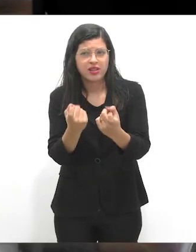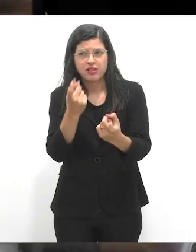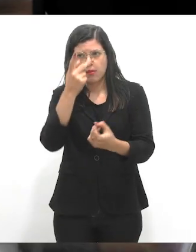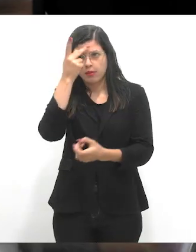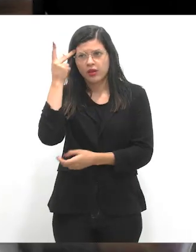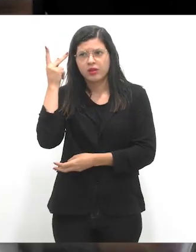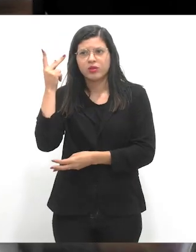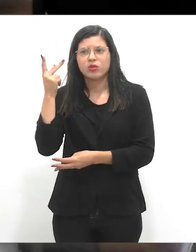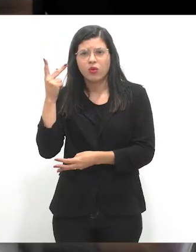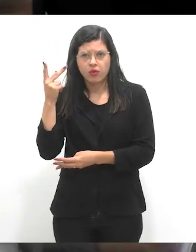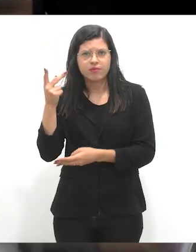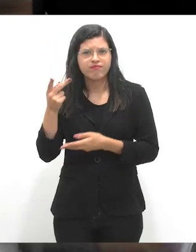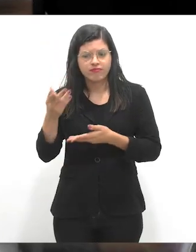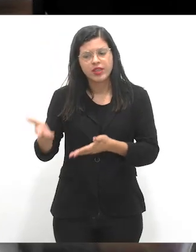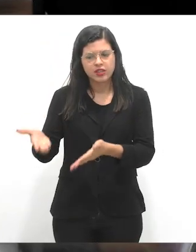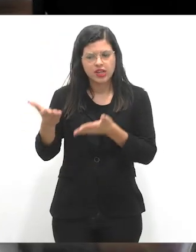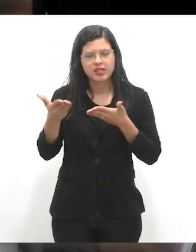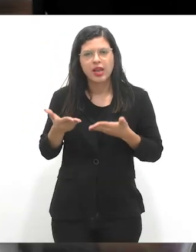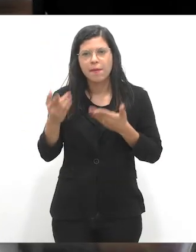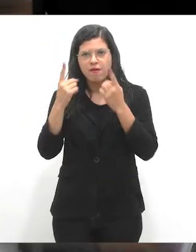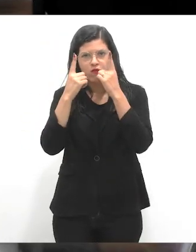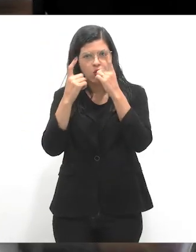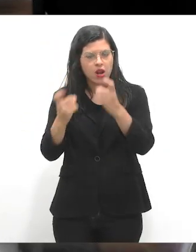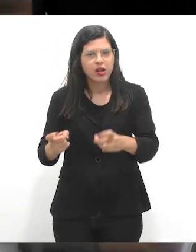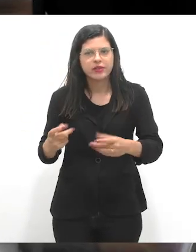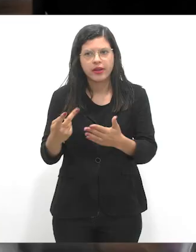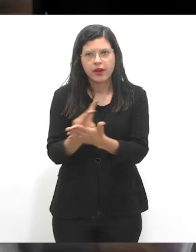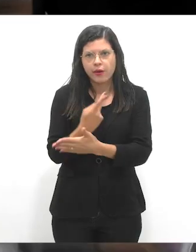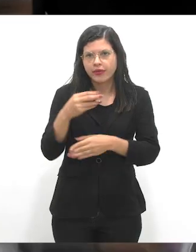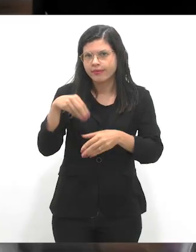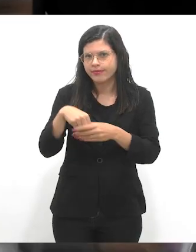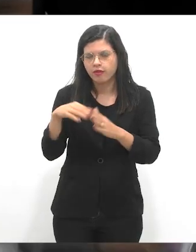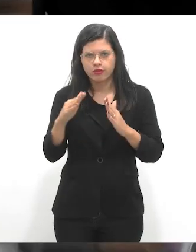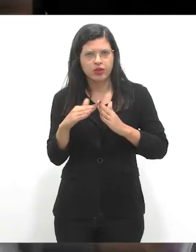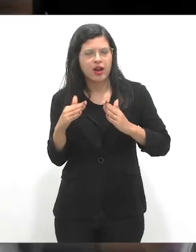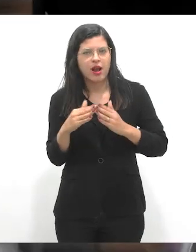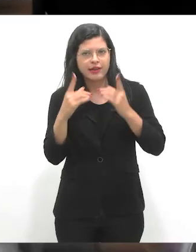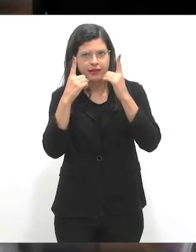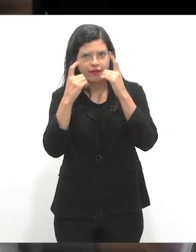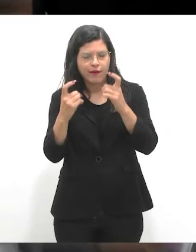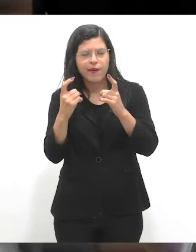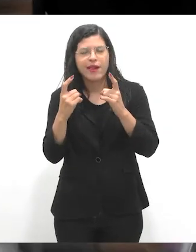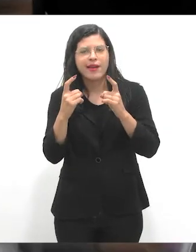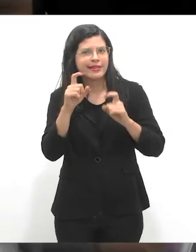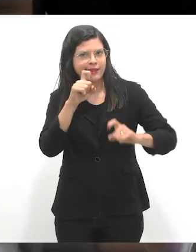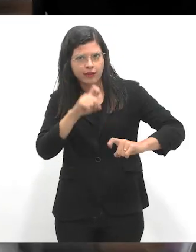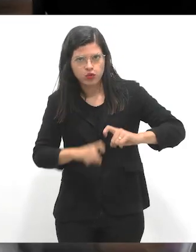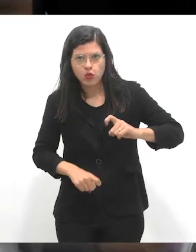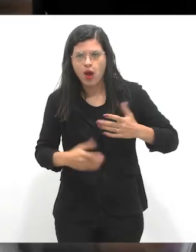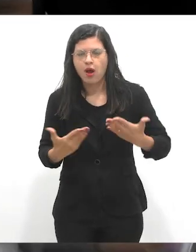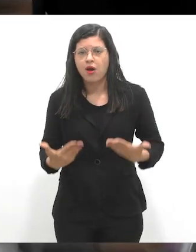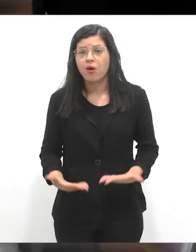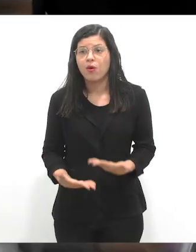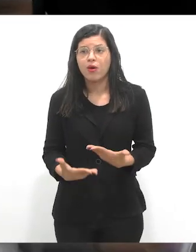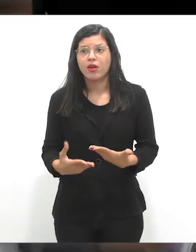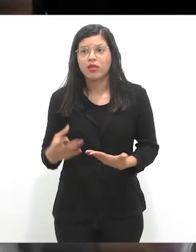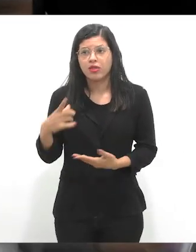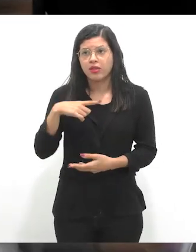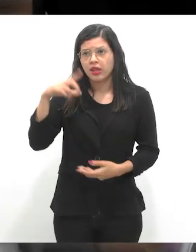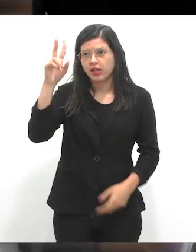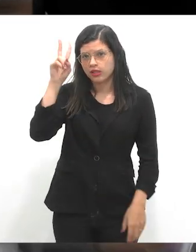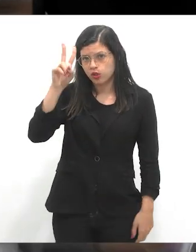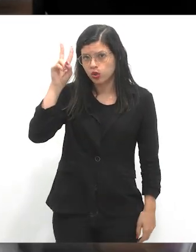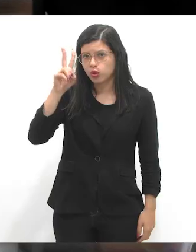A gente recebe pessoas que estão em contexto de grande violência, violência doméstica, violência sexual. Então, ela já tem uma história, ela já